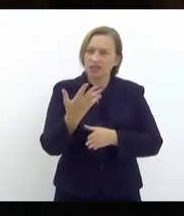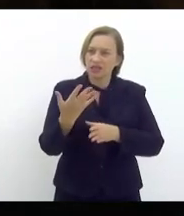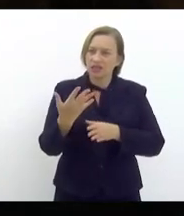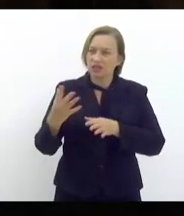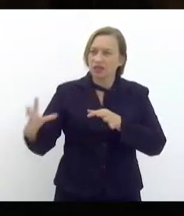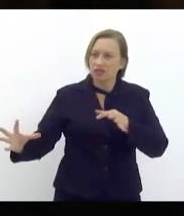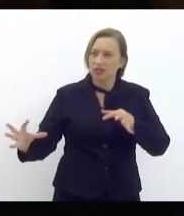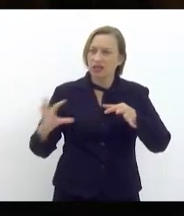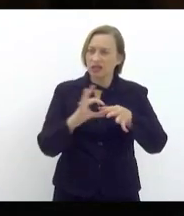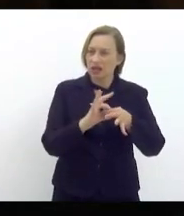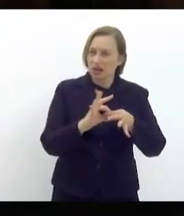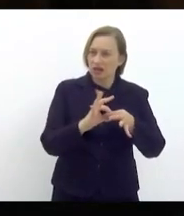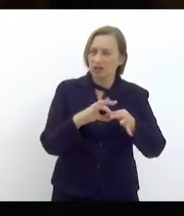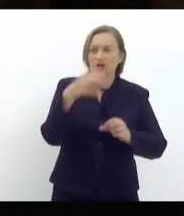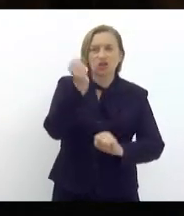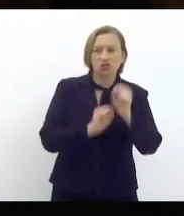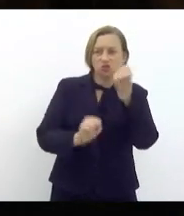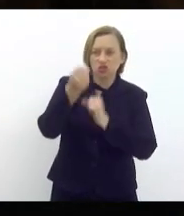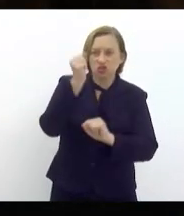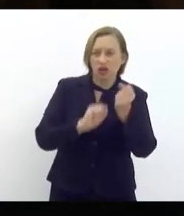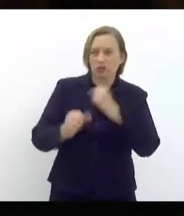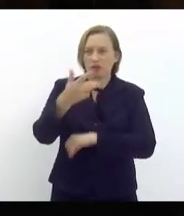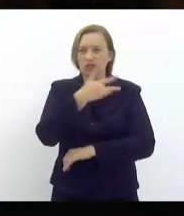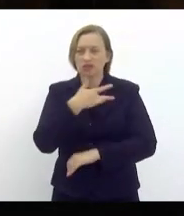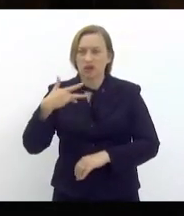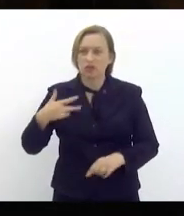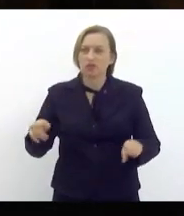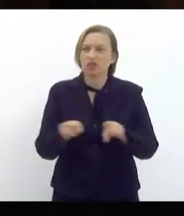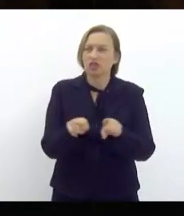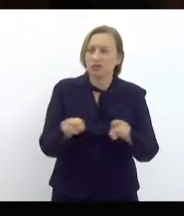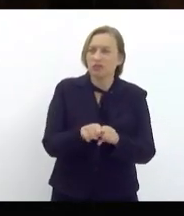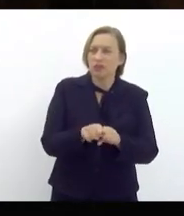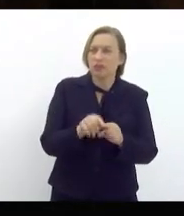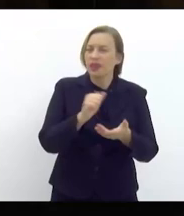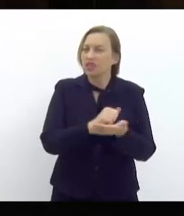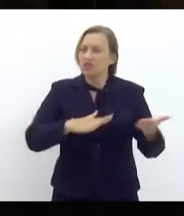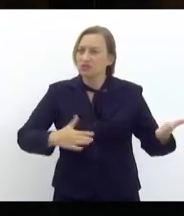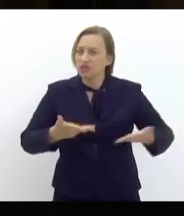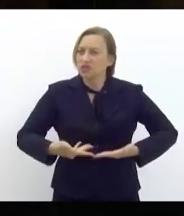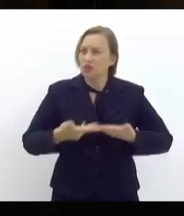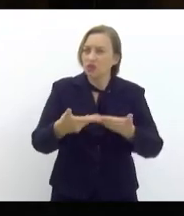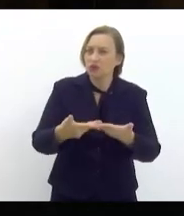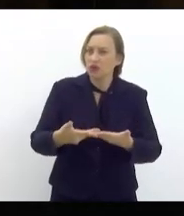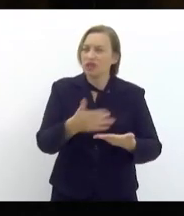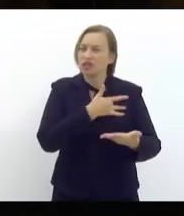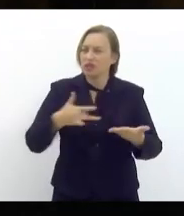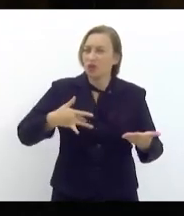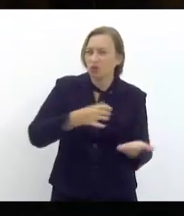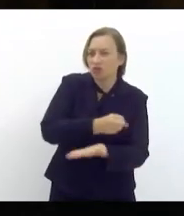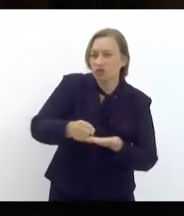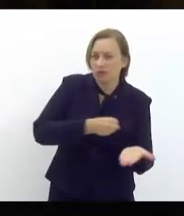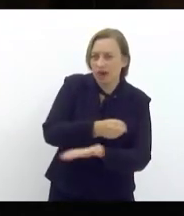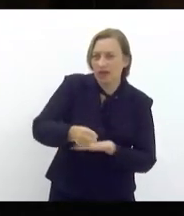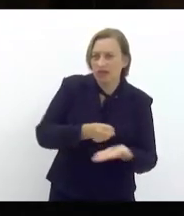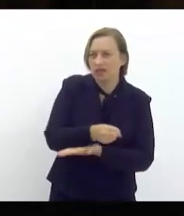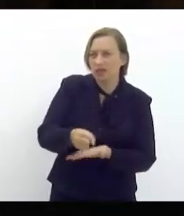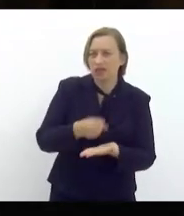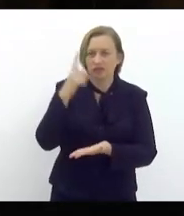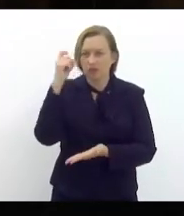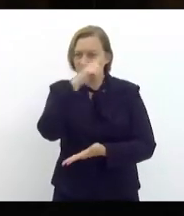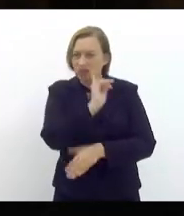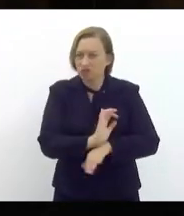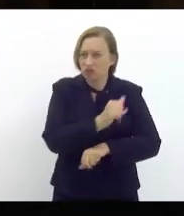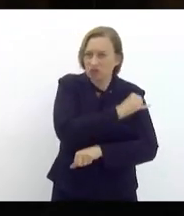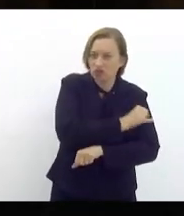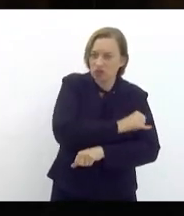denominado complexo industrial da saúde e também a atividade de oferta de saúde básica e de alta complexidade no estado do Rio de